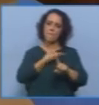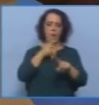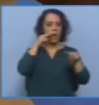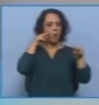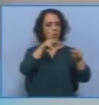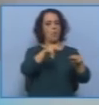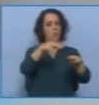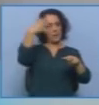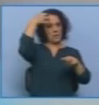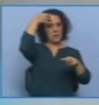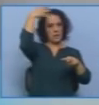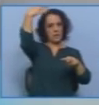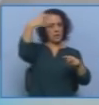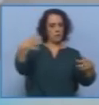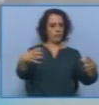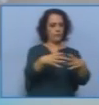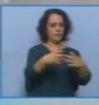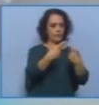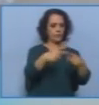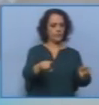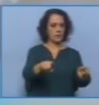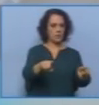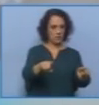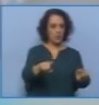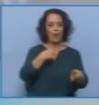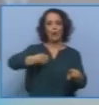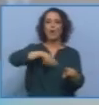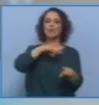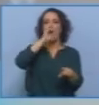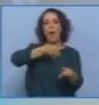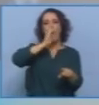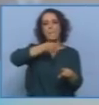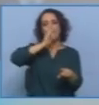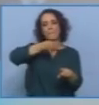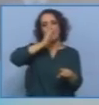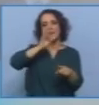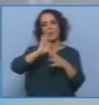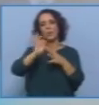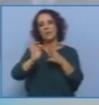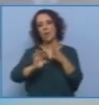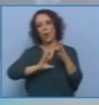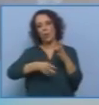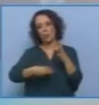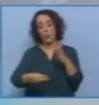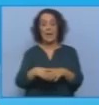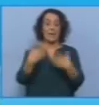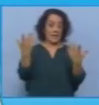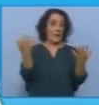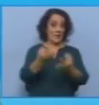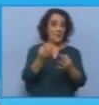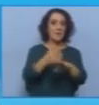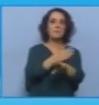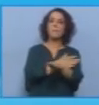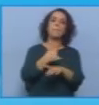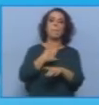num enquadramento um tanto ou quanto diferente daquelas que são as categorias a que estamos habituados pelos critérios do mundo, não é? Completamente. Eu, quando estava a